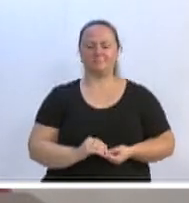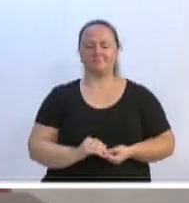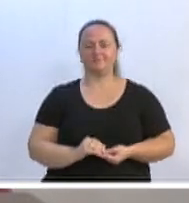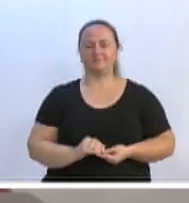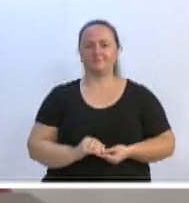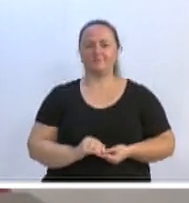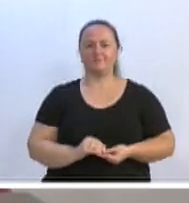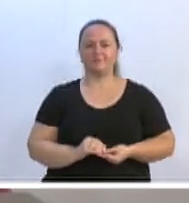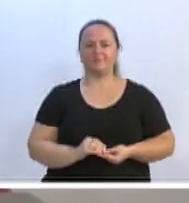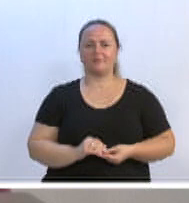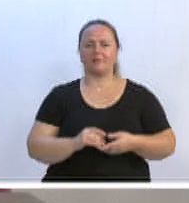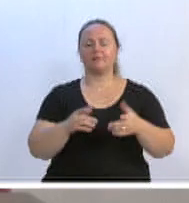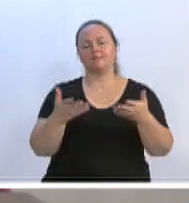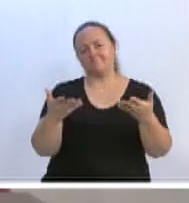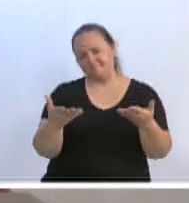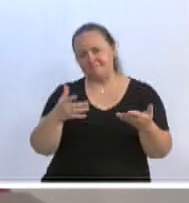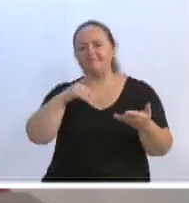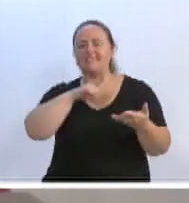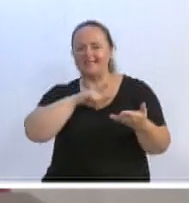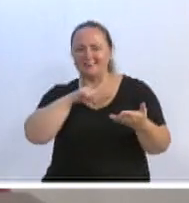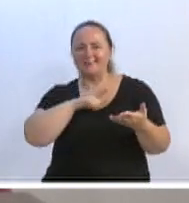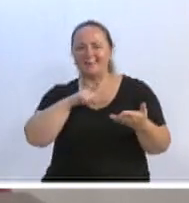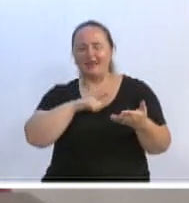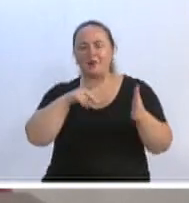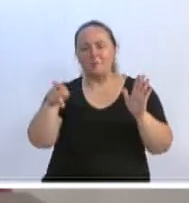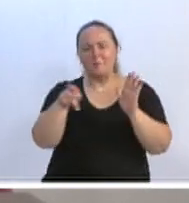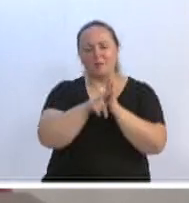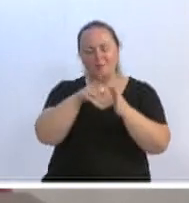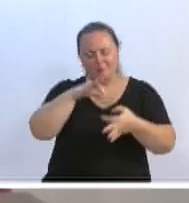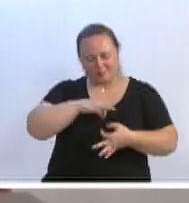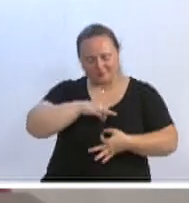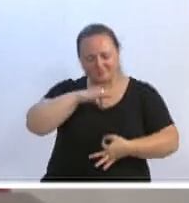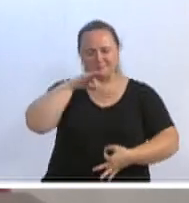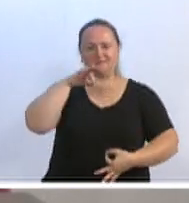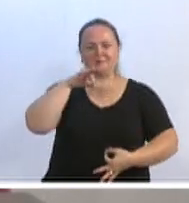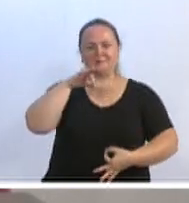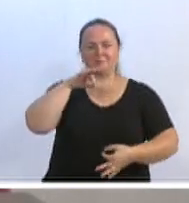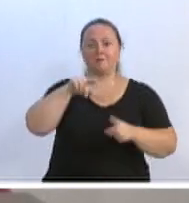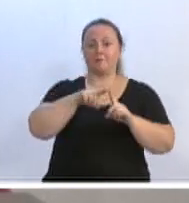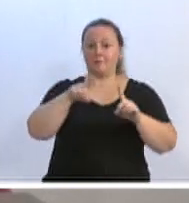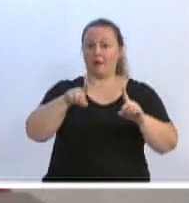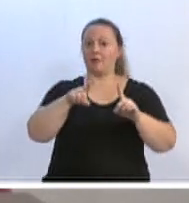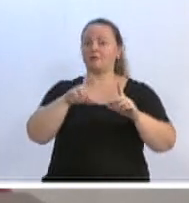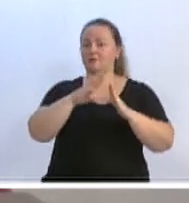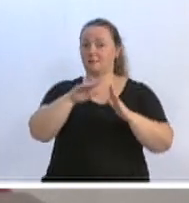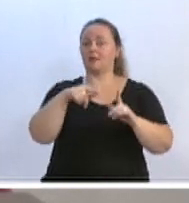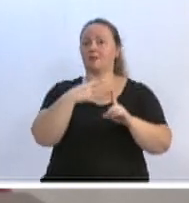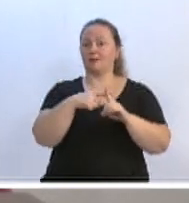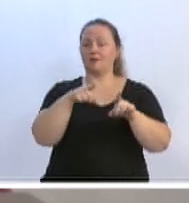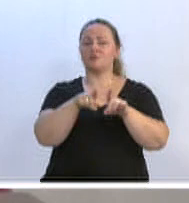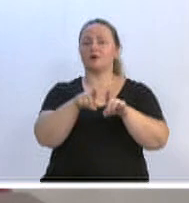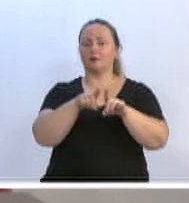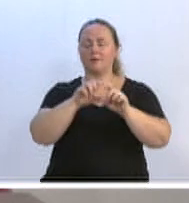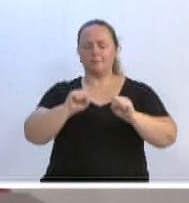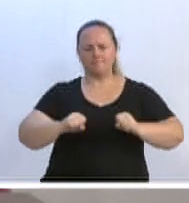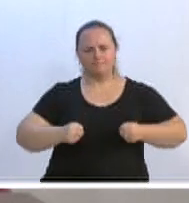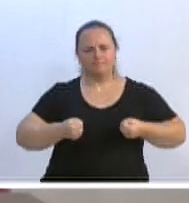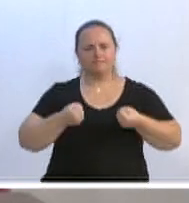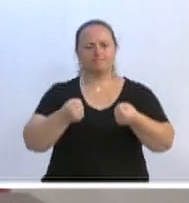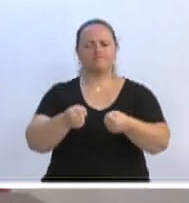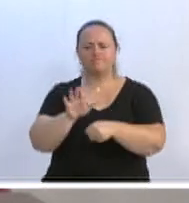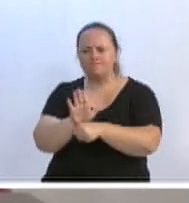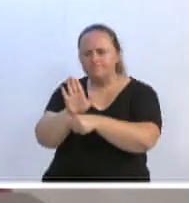Além do aspecto espiritual, a Igreja tem estado empenhada na assistência de seus